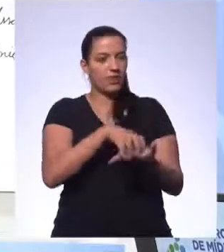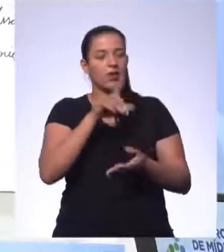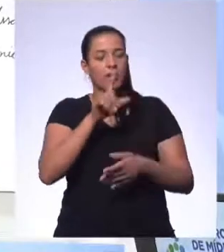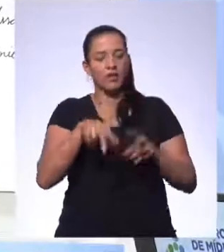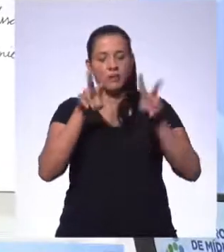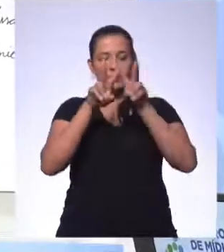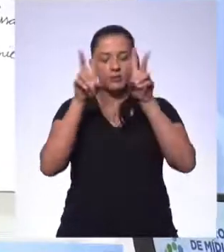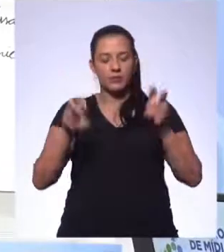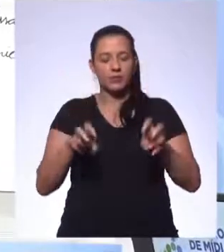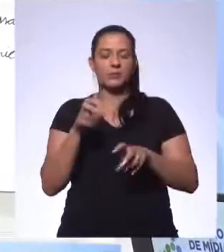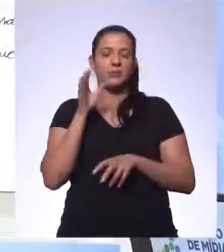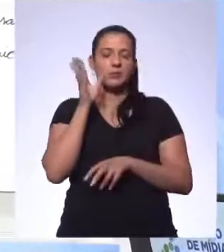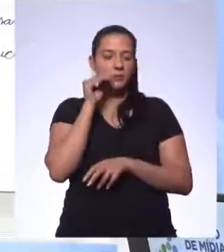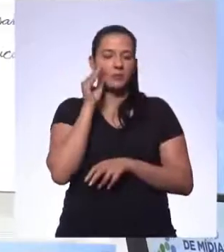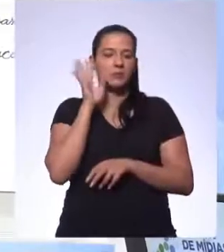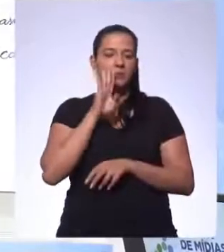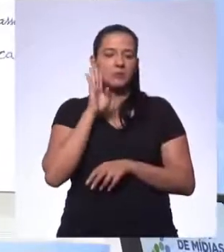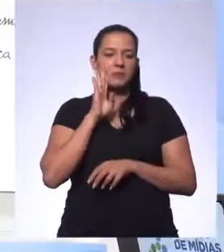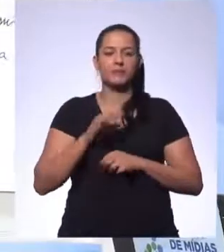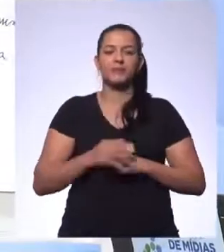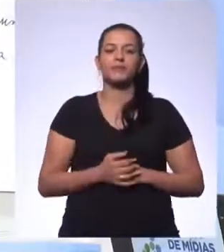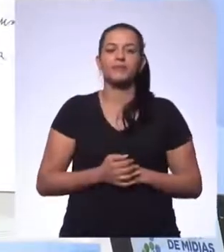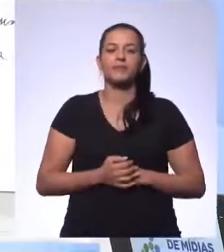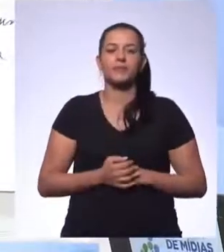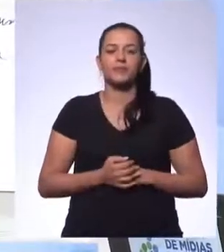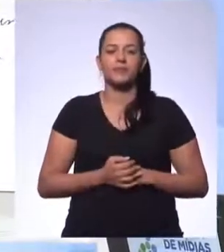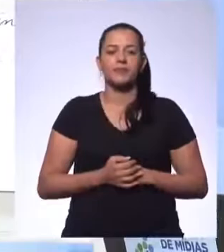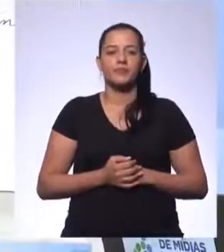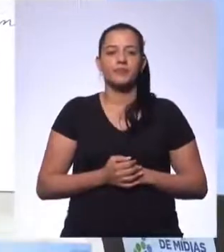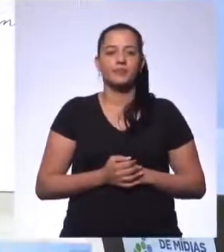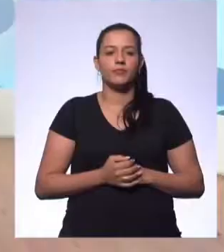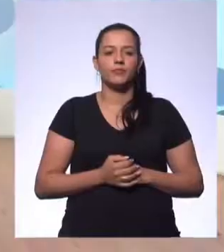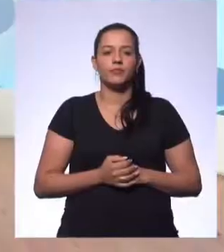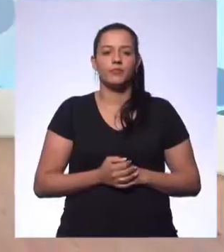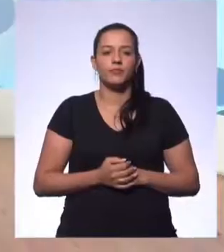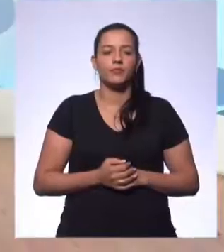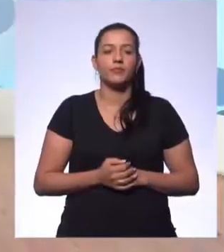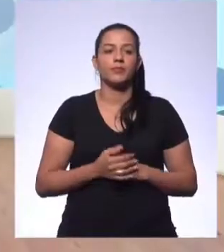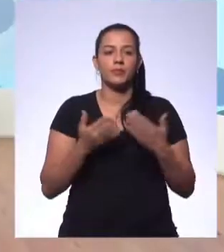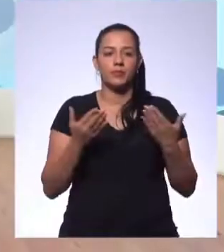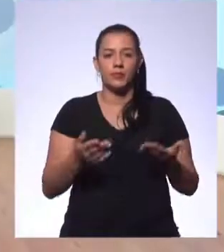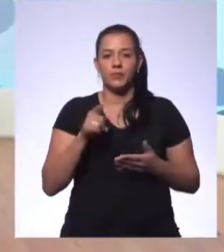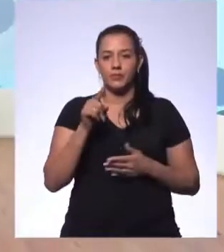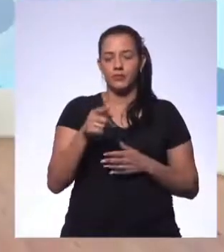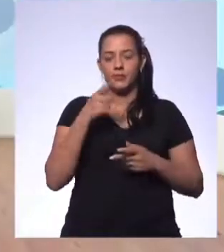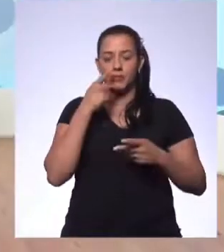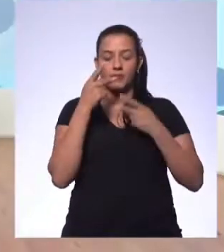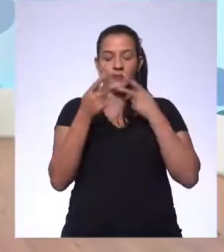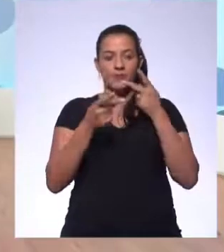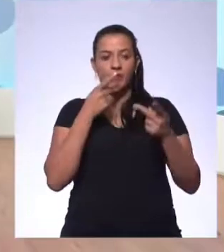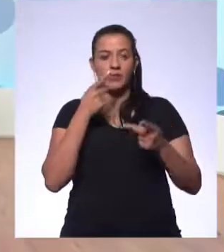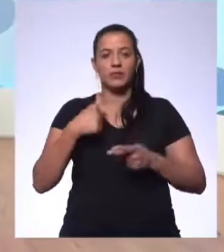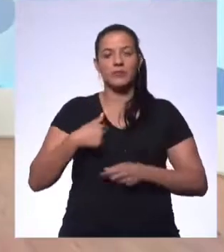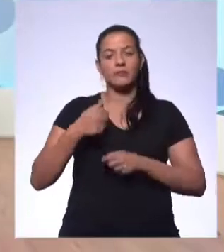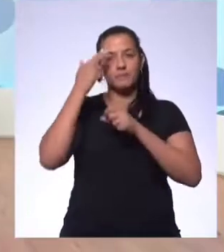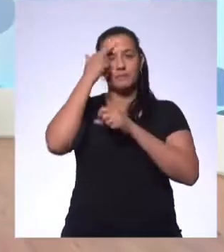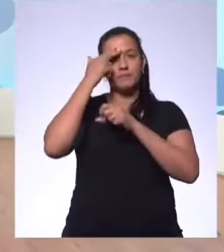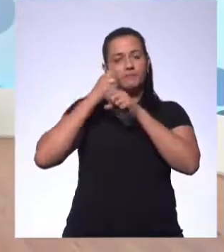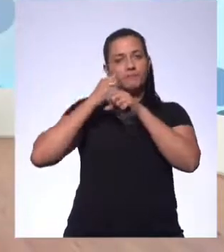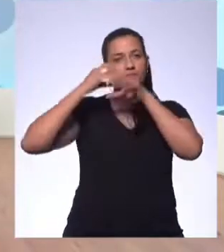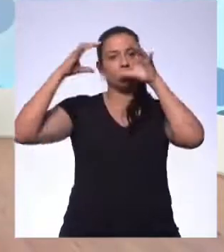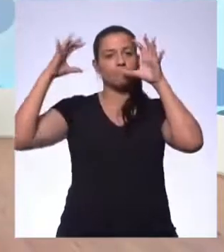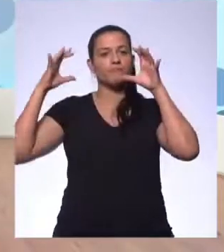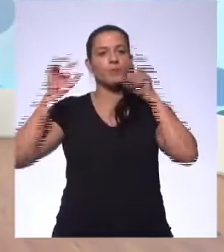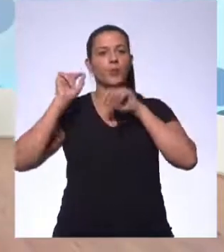bem interessante, né, professora Fernanda? Para a parte sertaneja aqui. Na verdade, enquanto você estava falando, eu fiquei viajando aqui, né, turma? Por mim,